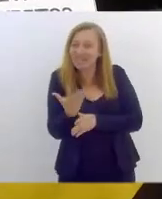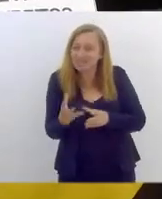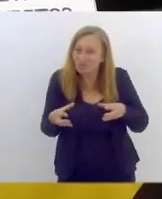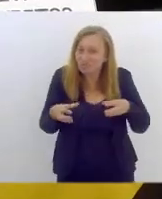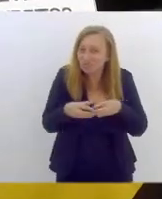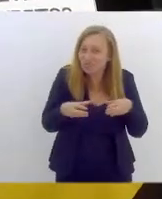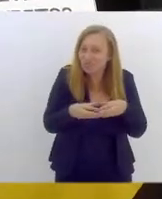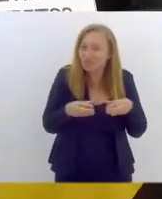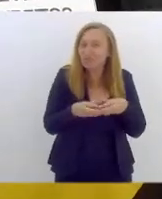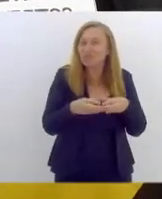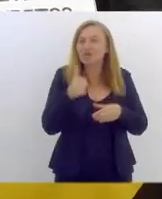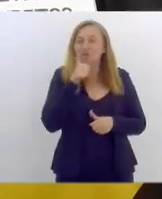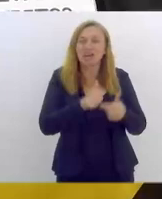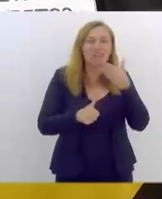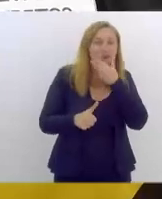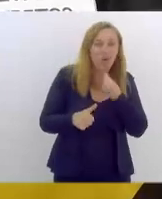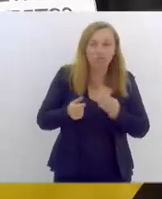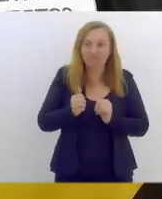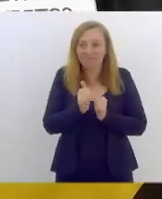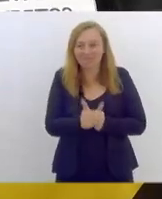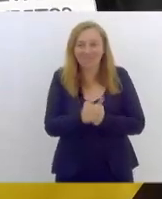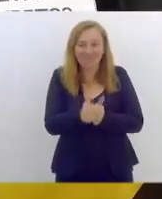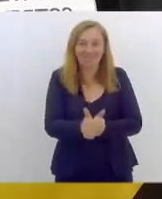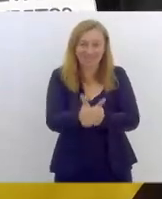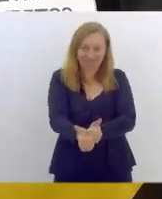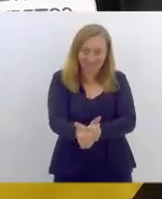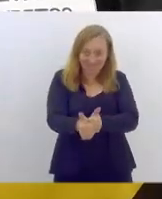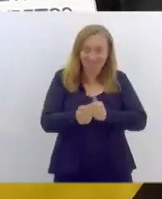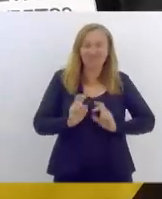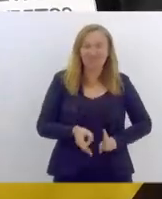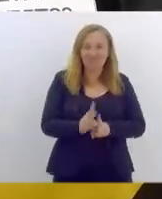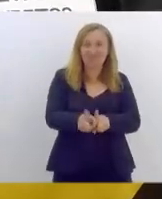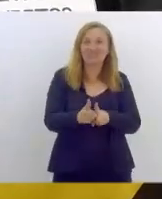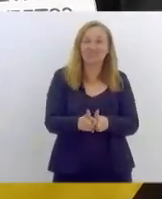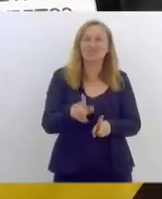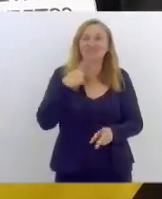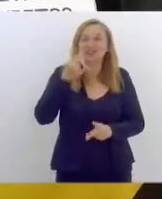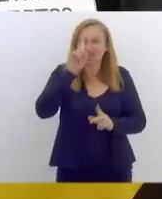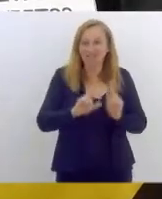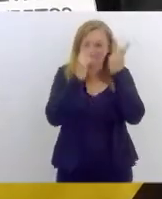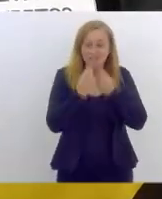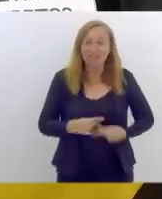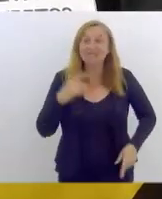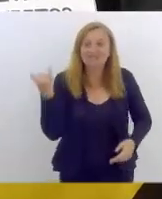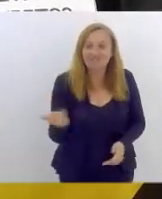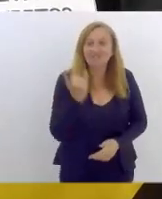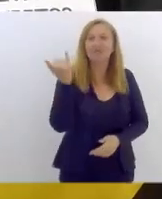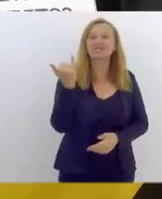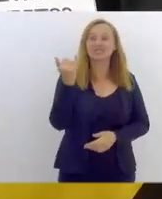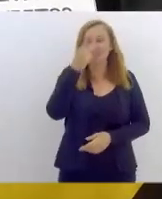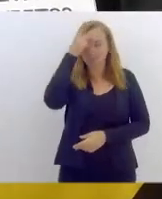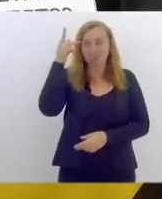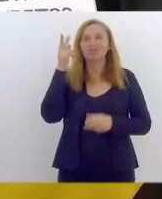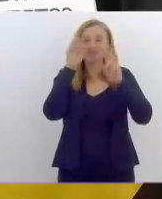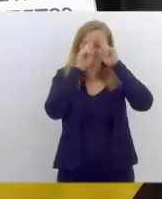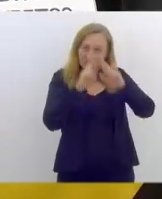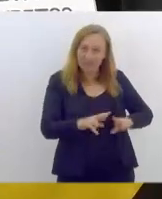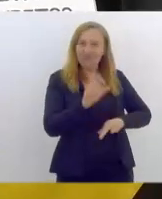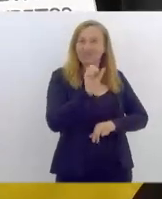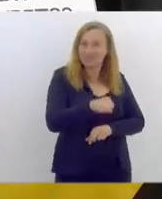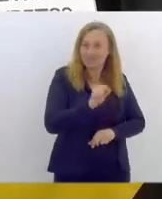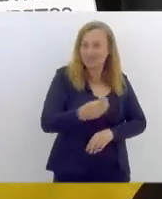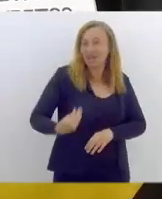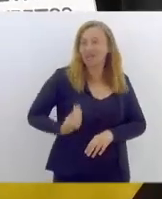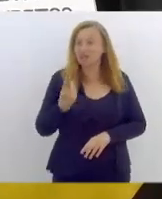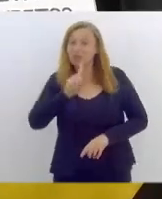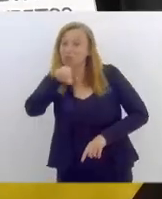coletiva de homens e mulheres seguindo e continuando, de dizendo que o direito humano é necessário, que as pessoas têm que respeitar e que a vida